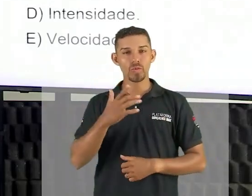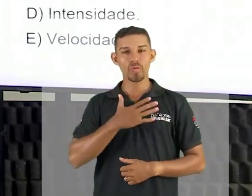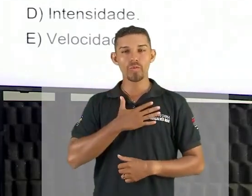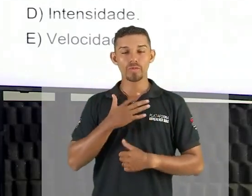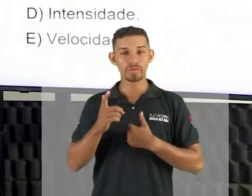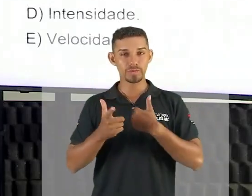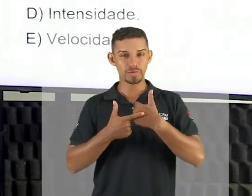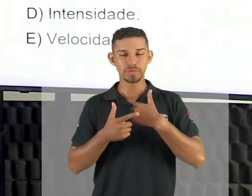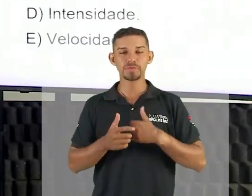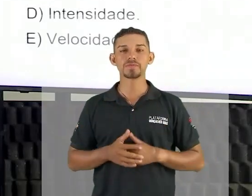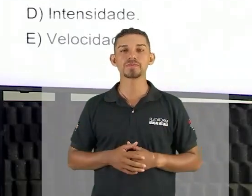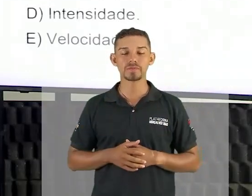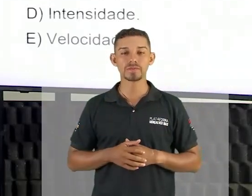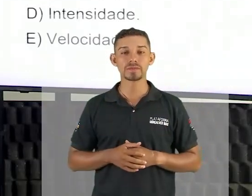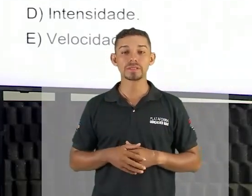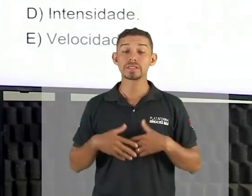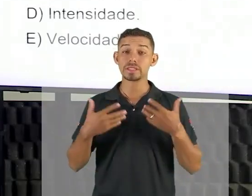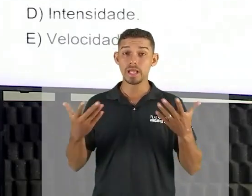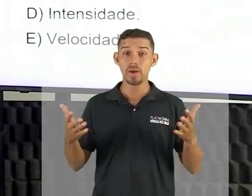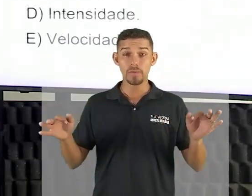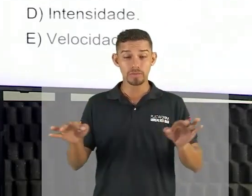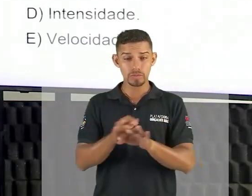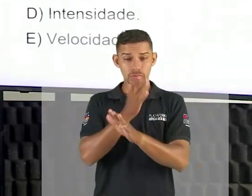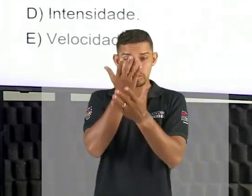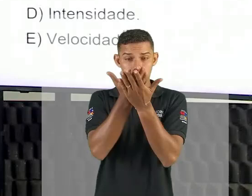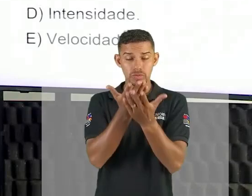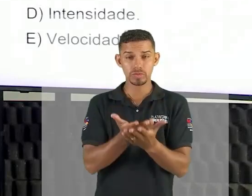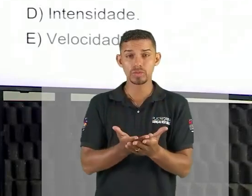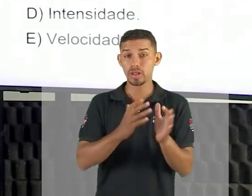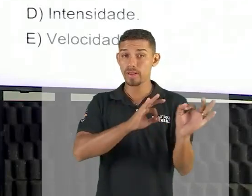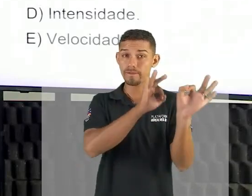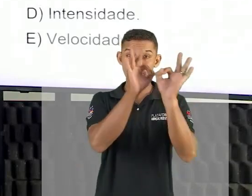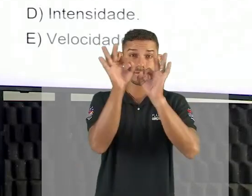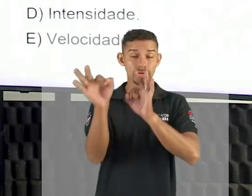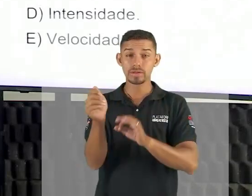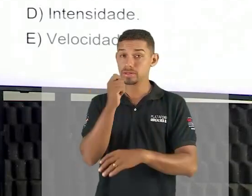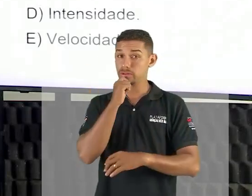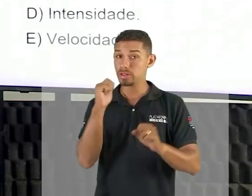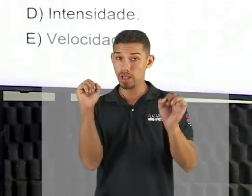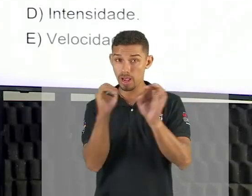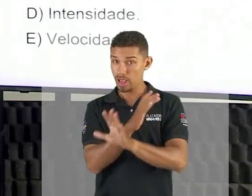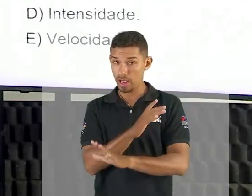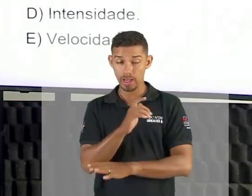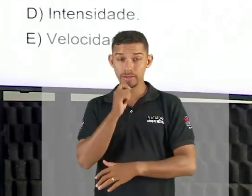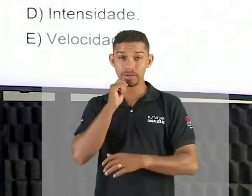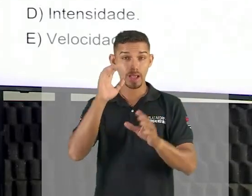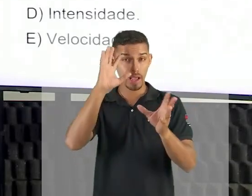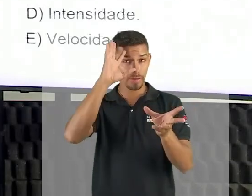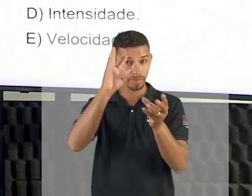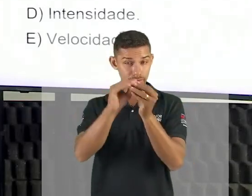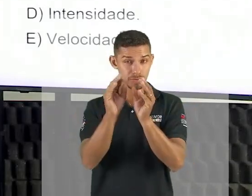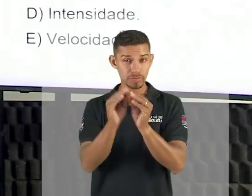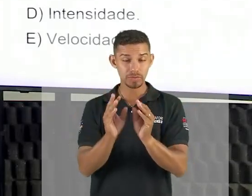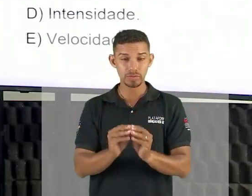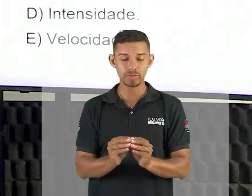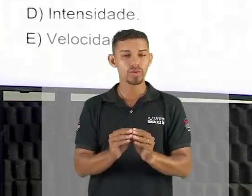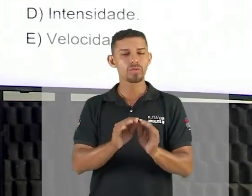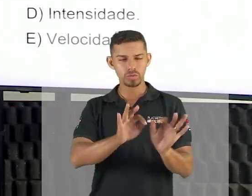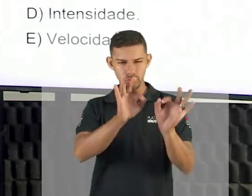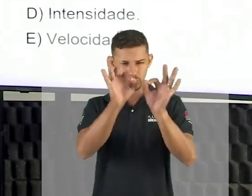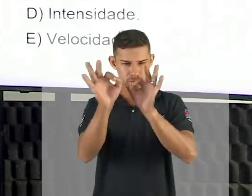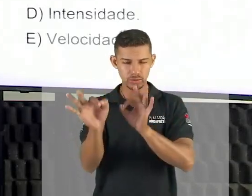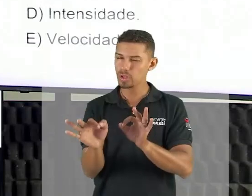gostado Tá bom então a gente encerra por aqui mais um vídeo mas ainda não acabou a nossa revisão tá você